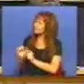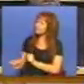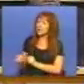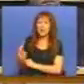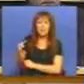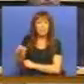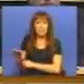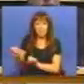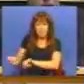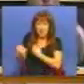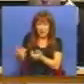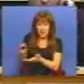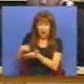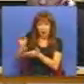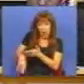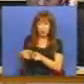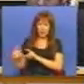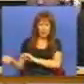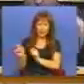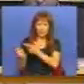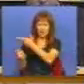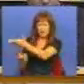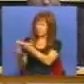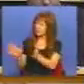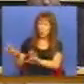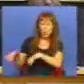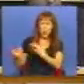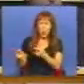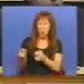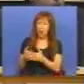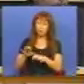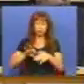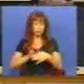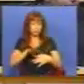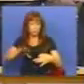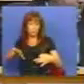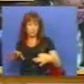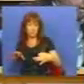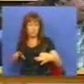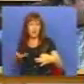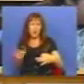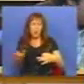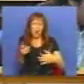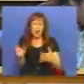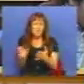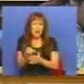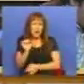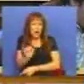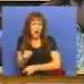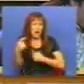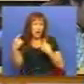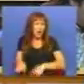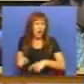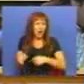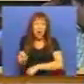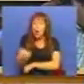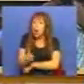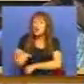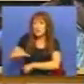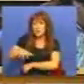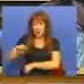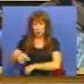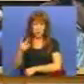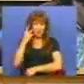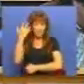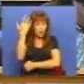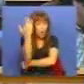do partido que é autor deste debate haja qualquer demarcação, qualquer sinalização da situação